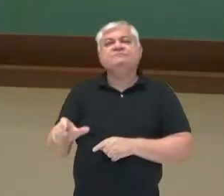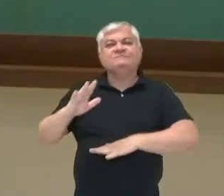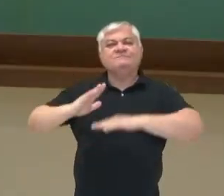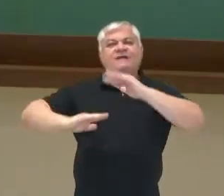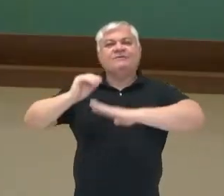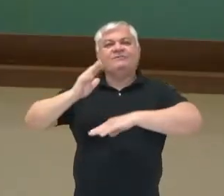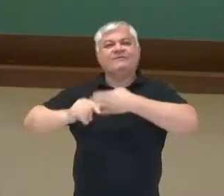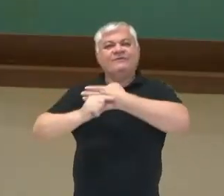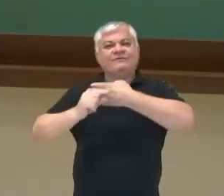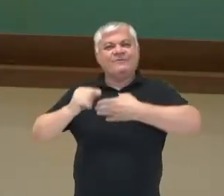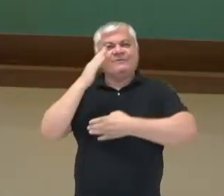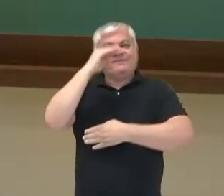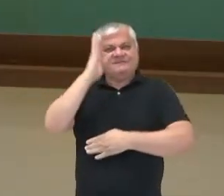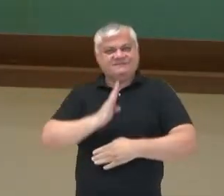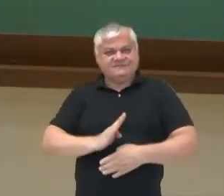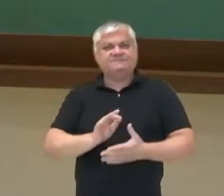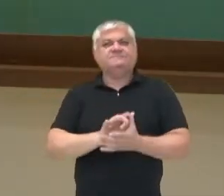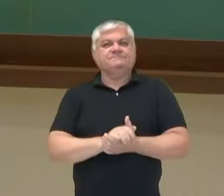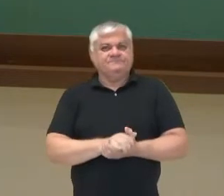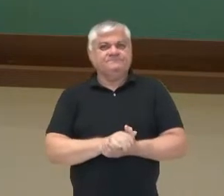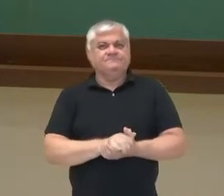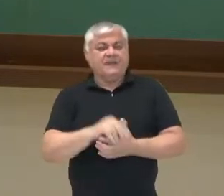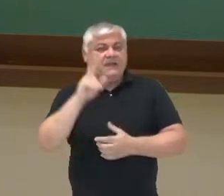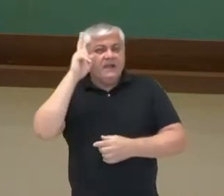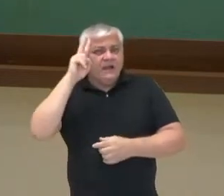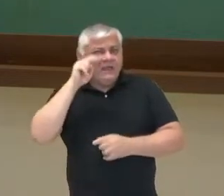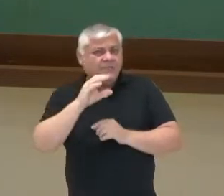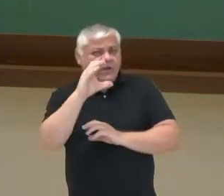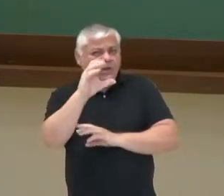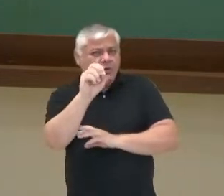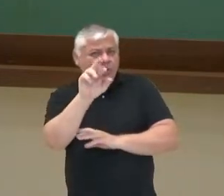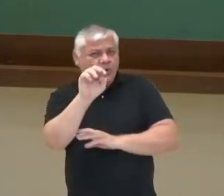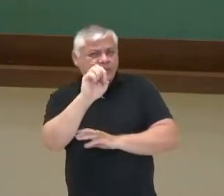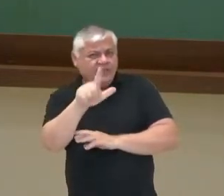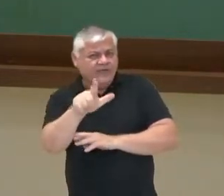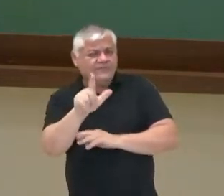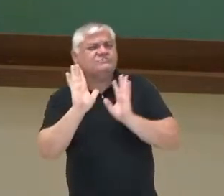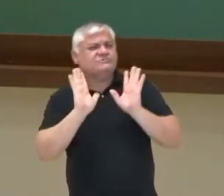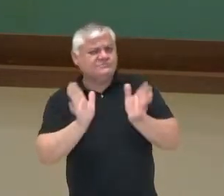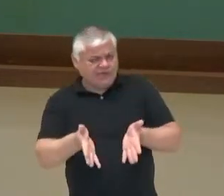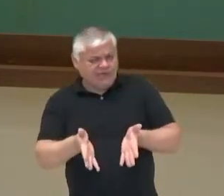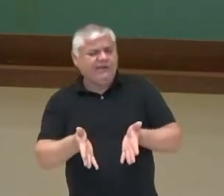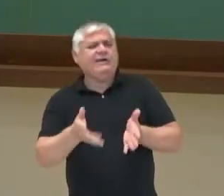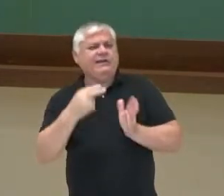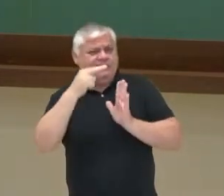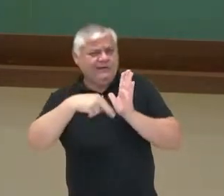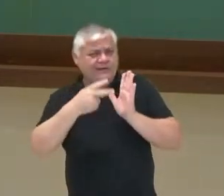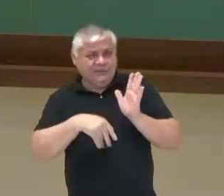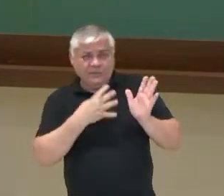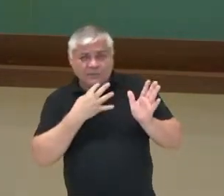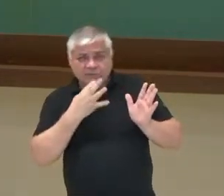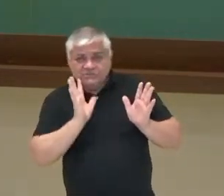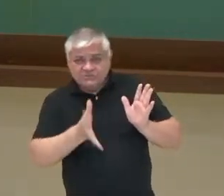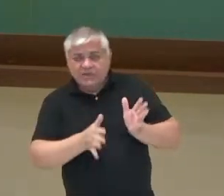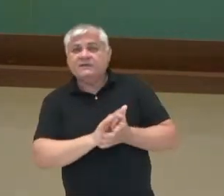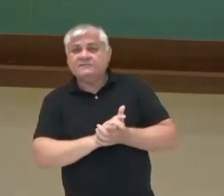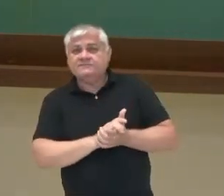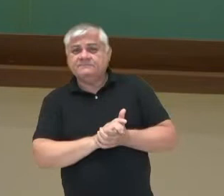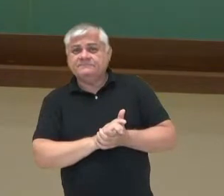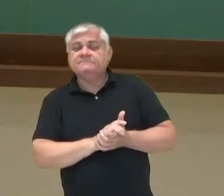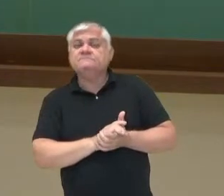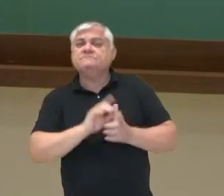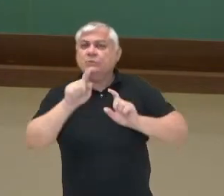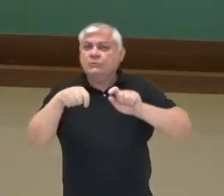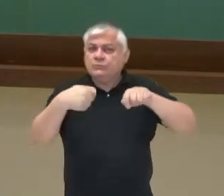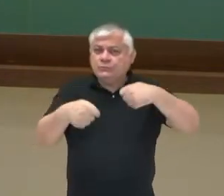brasileiro, beleza? Vocês lembram o que é o cordel? Já tiveram acesso a algum texto de cordel?